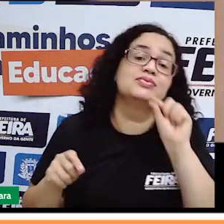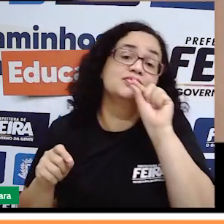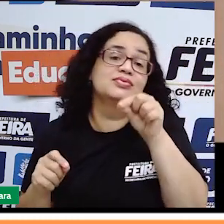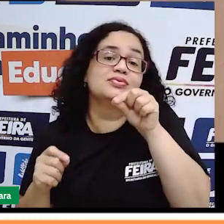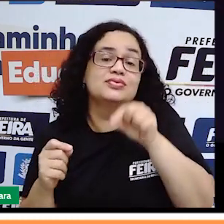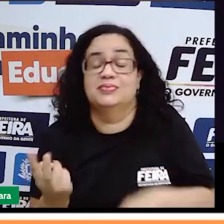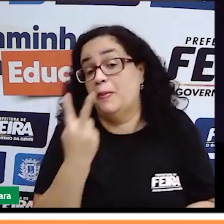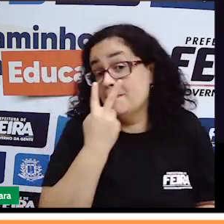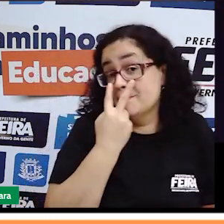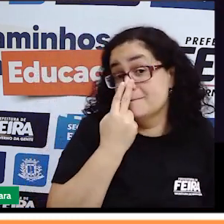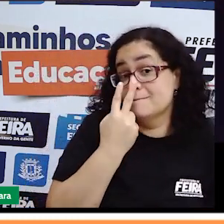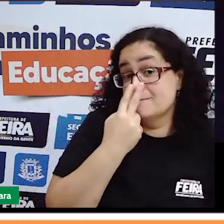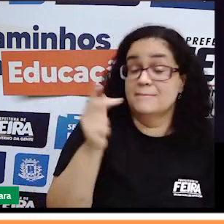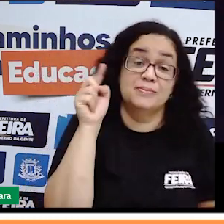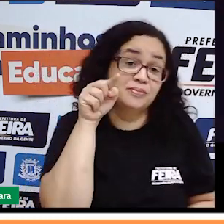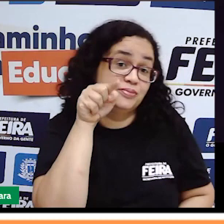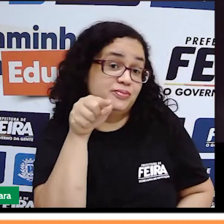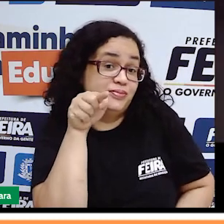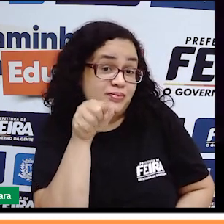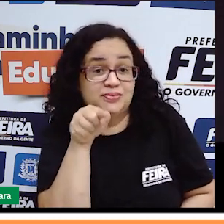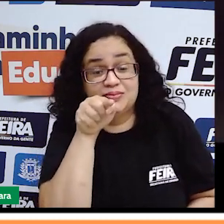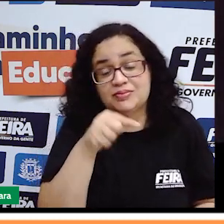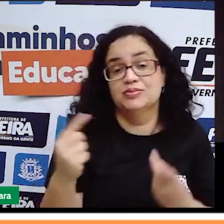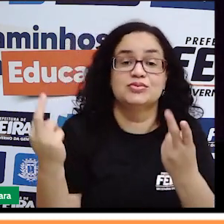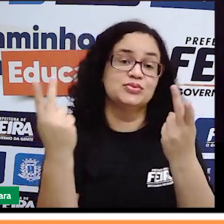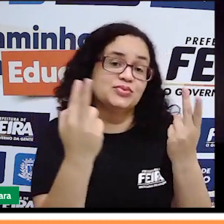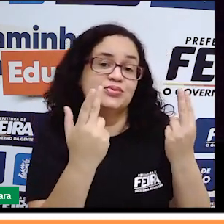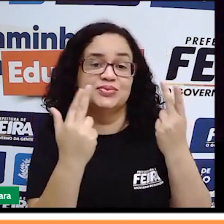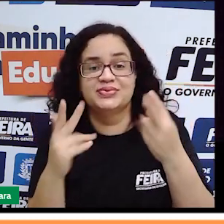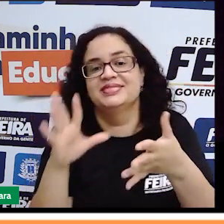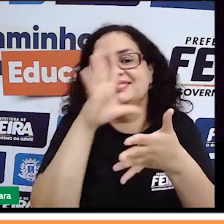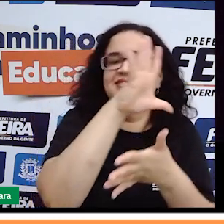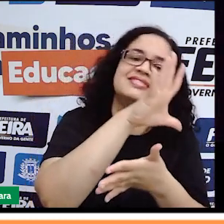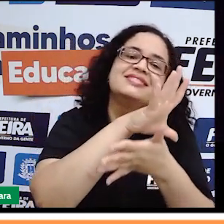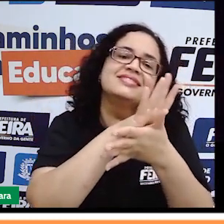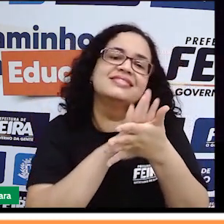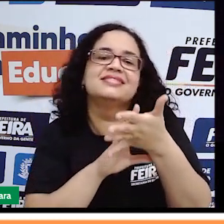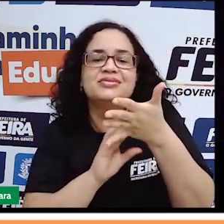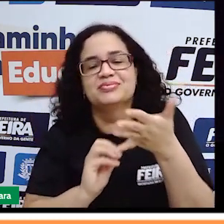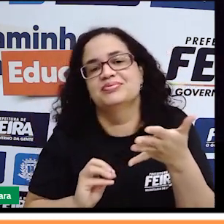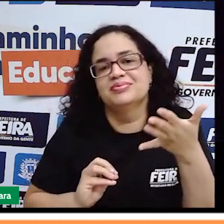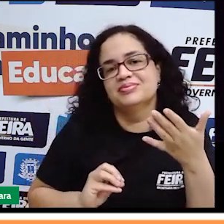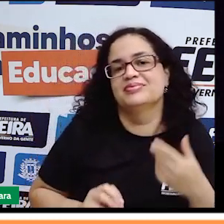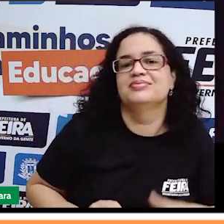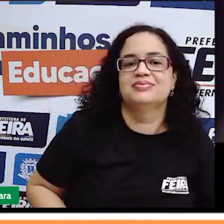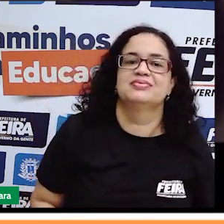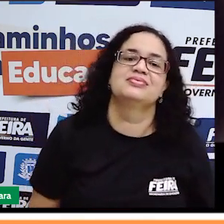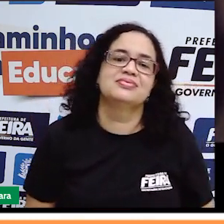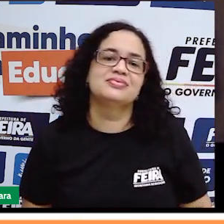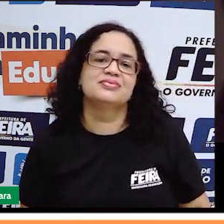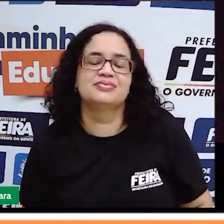parece com você. Tem até um gesto igual, mas é bidimensional.